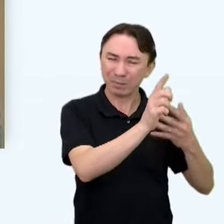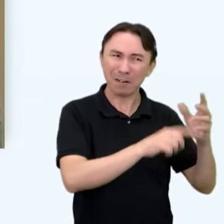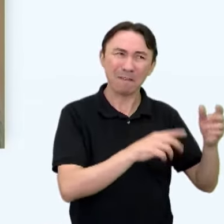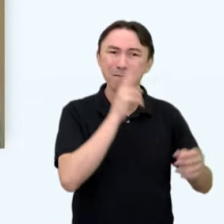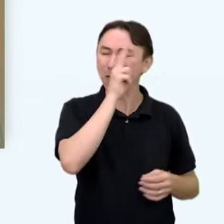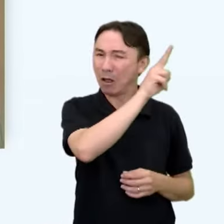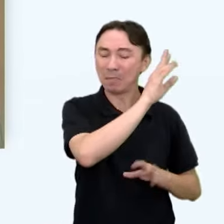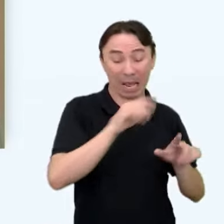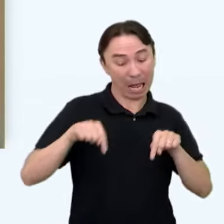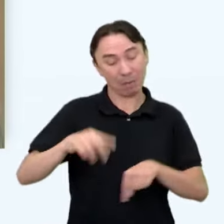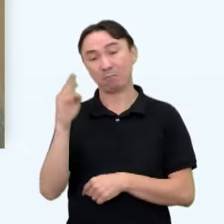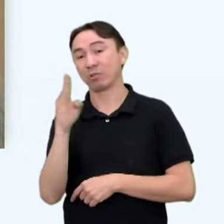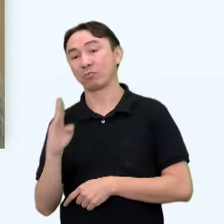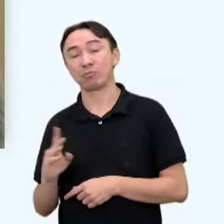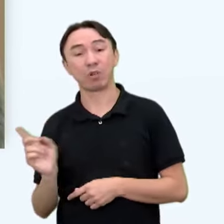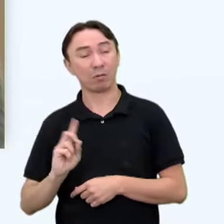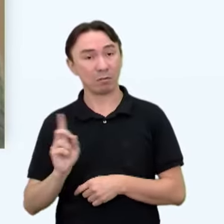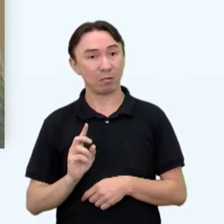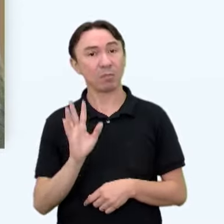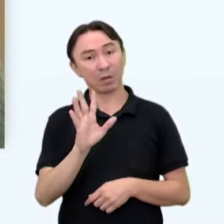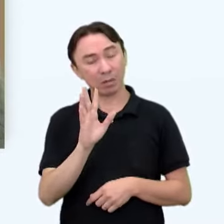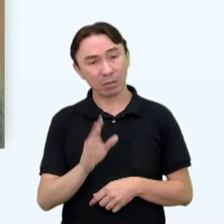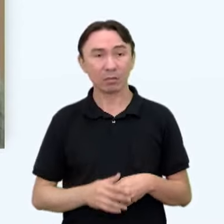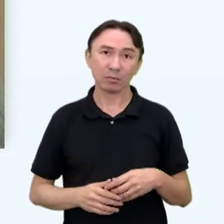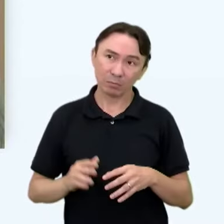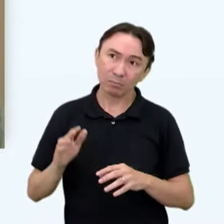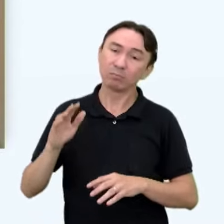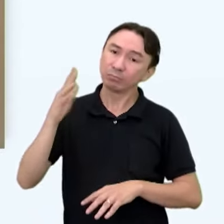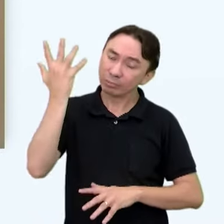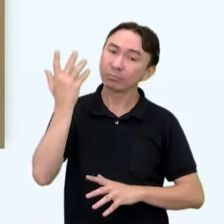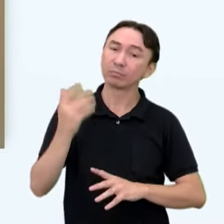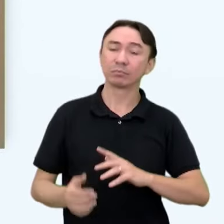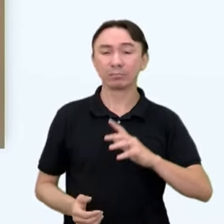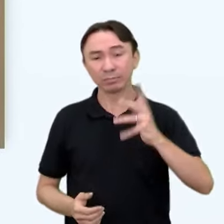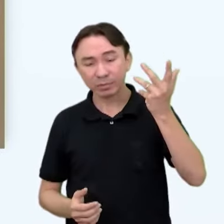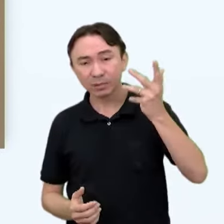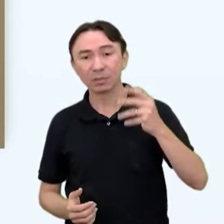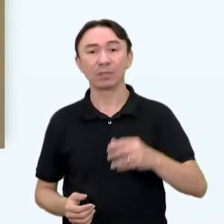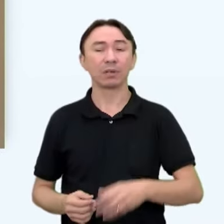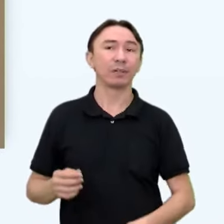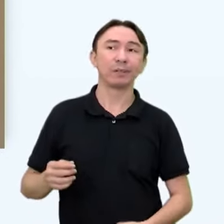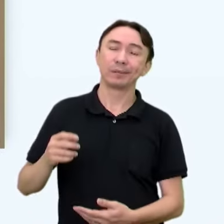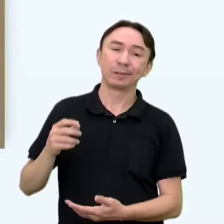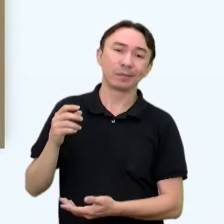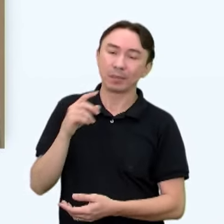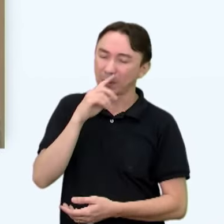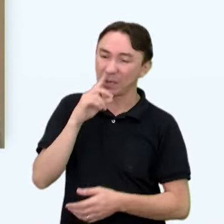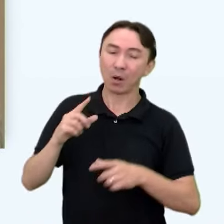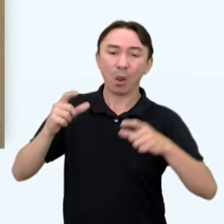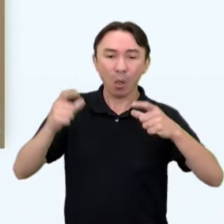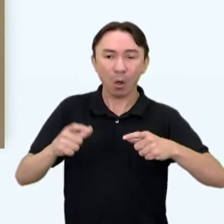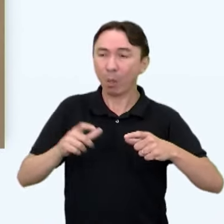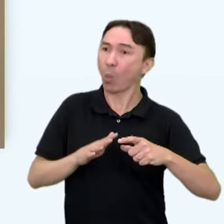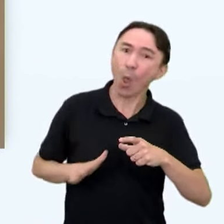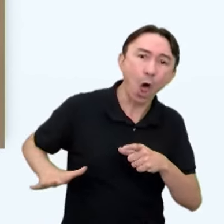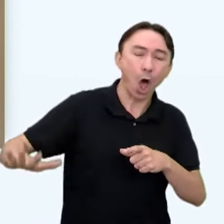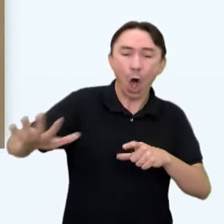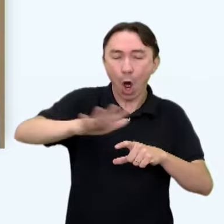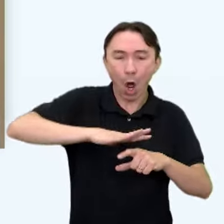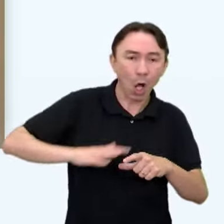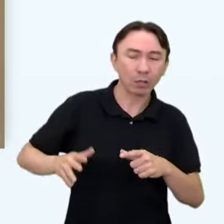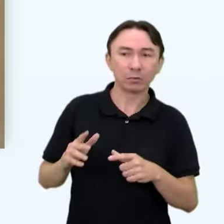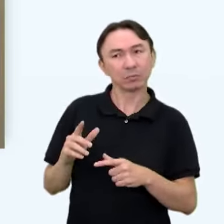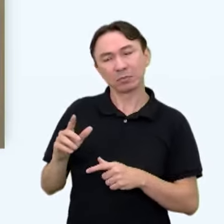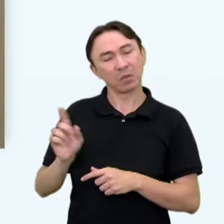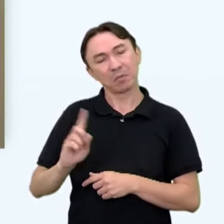acontecem e não acontecem de maneira uniforme, quer dizer, não é todo lugar que está suscetível à mesma quantidade, ainda que pequena,